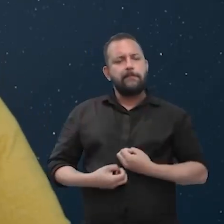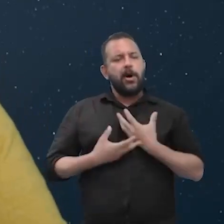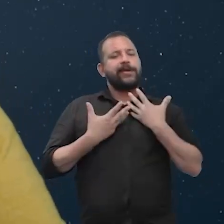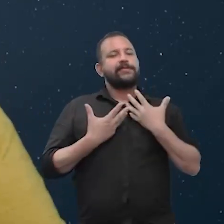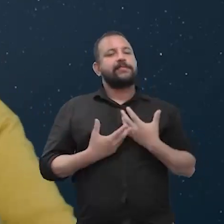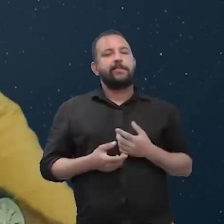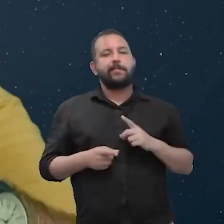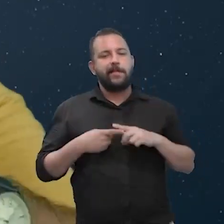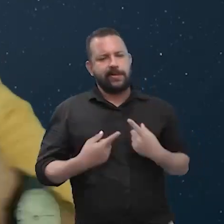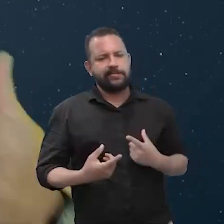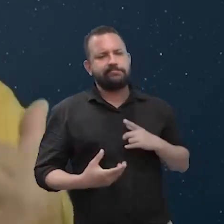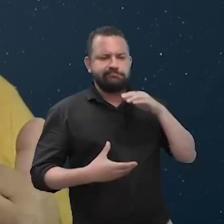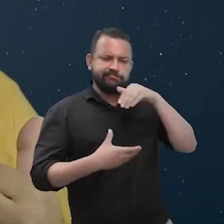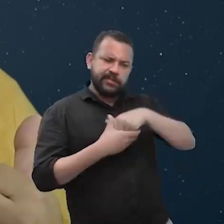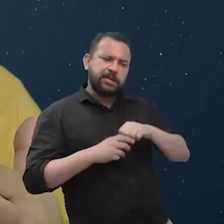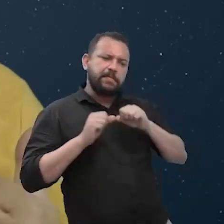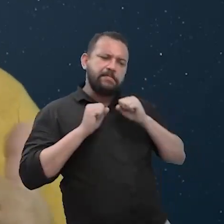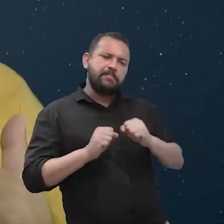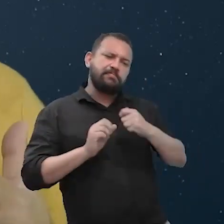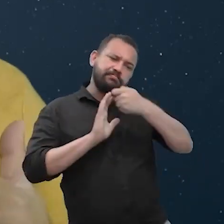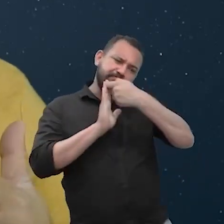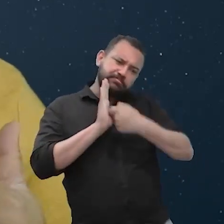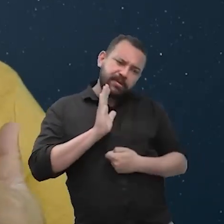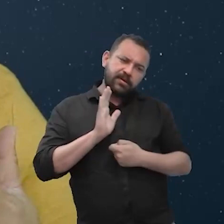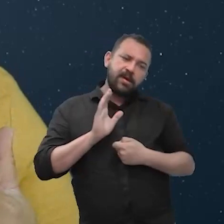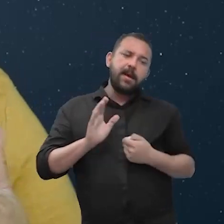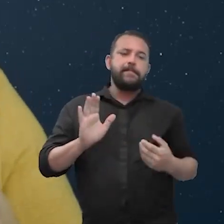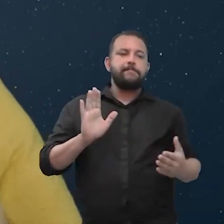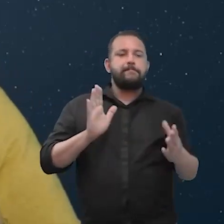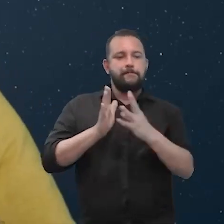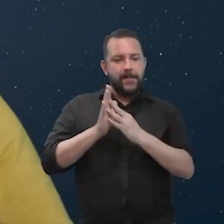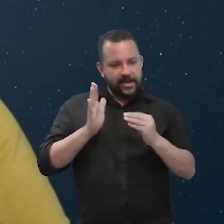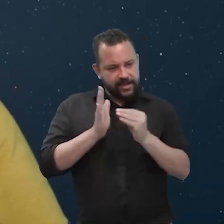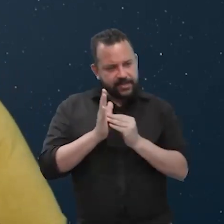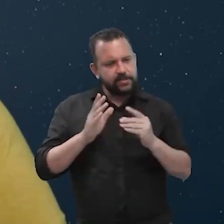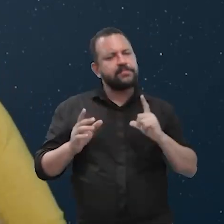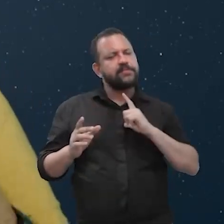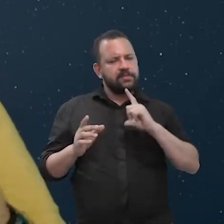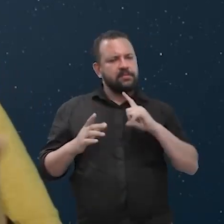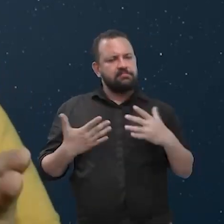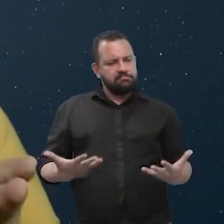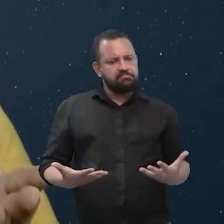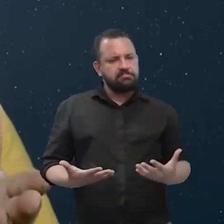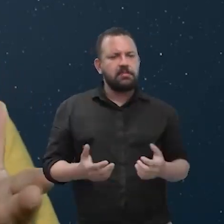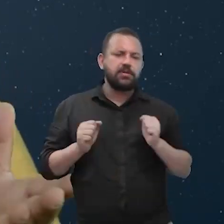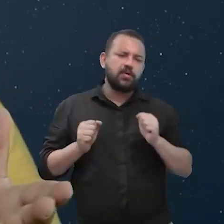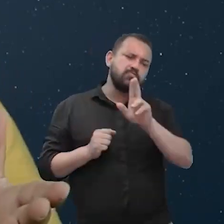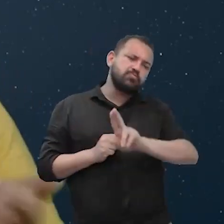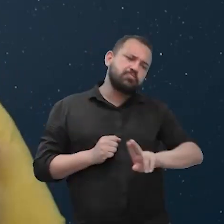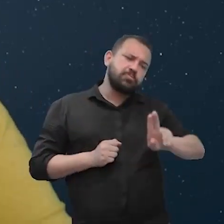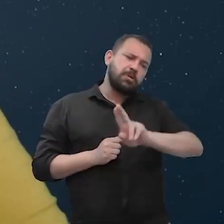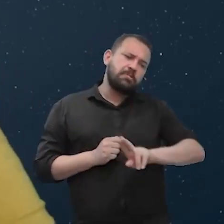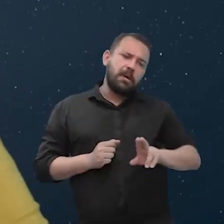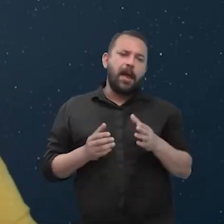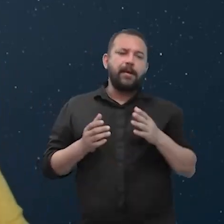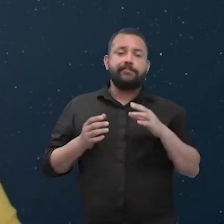dentro desse texto poético ele pode ter usado da função metalinguística em um determinado verso. Ele pode ter usado uma função apelativa em determinado